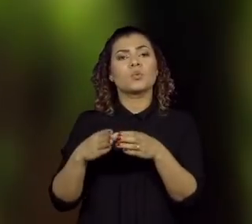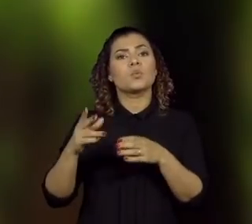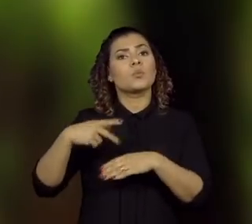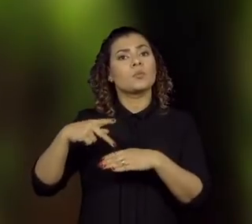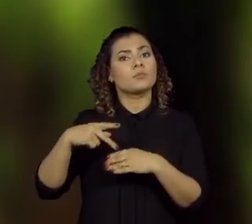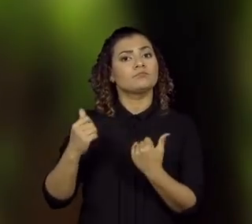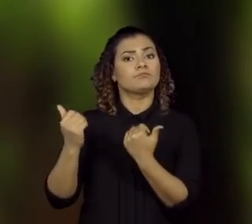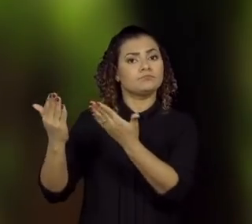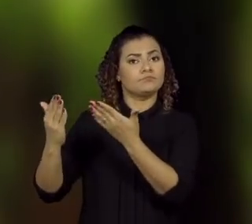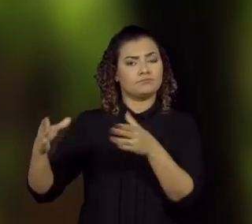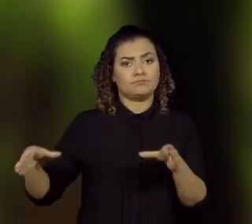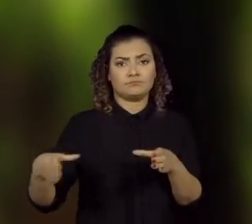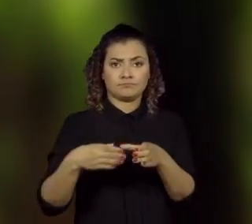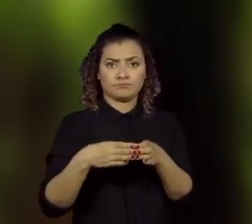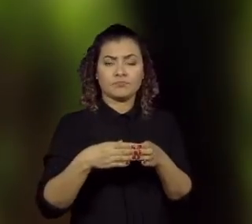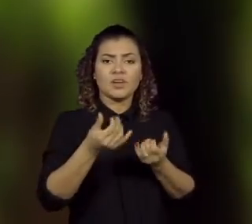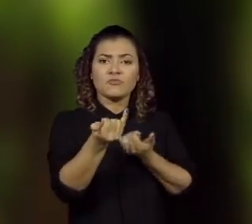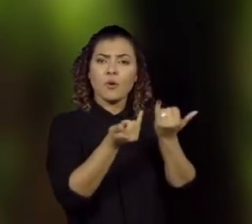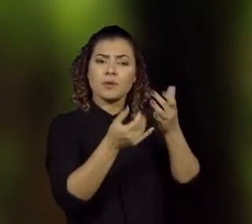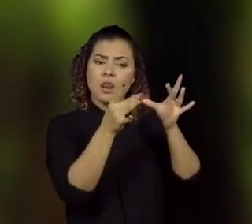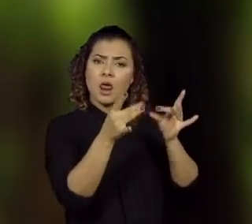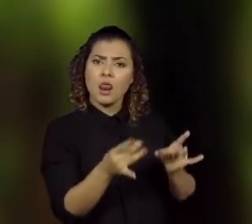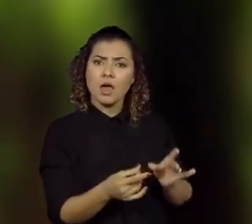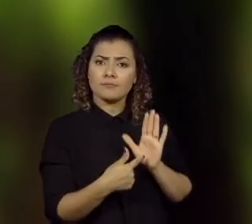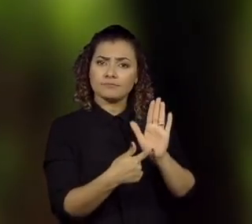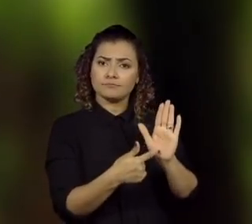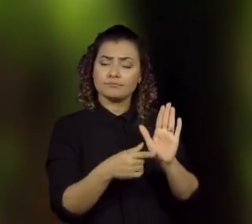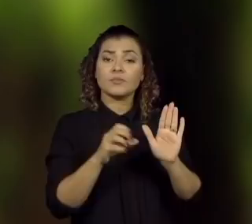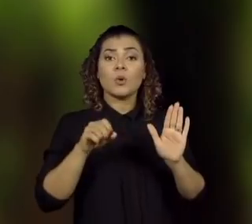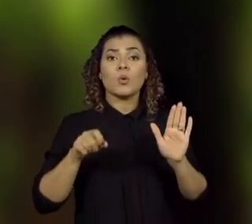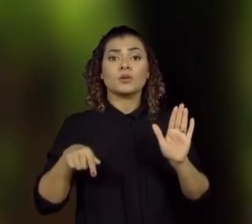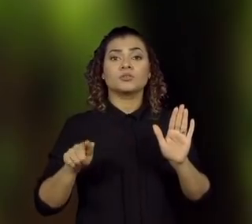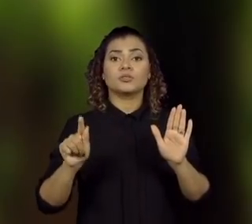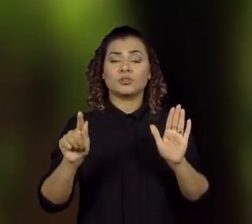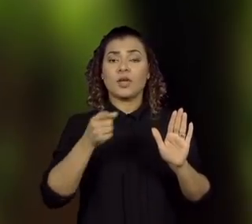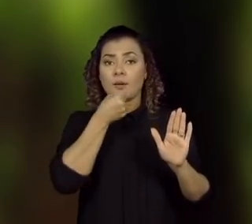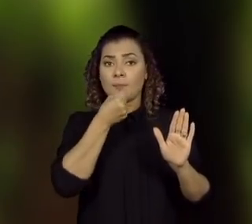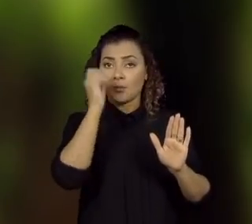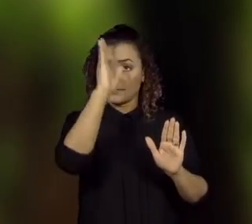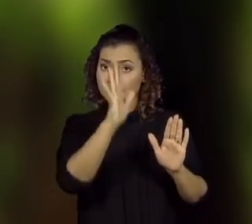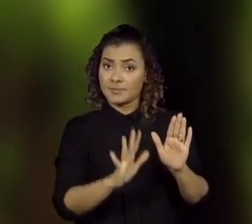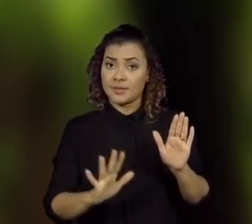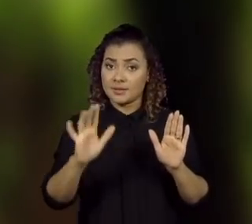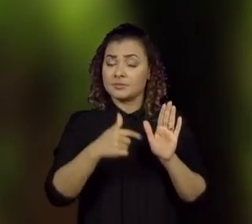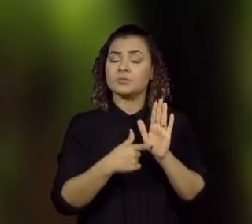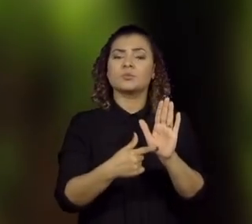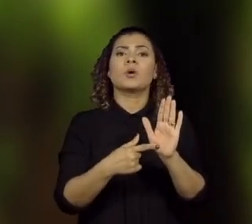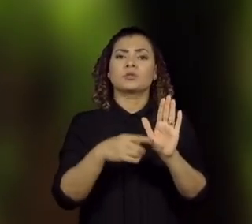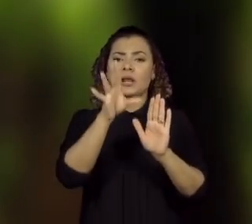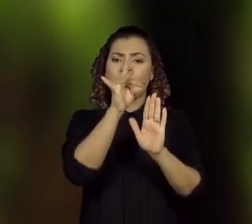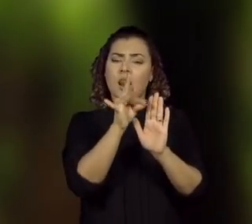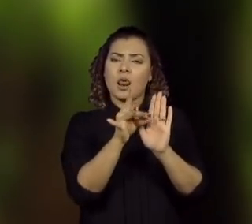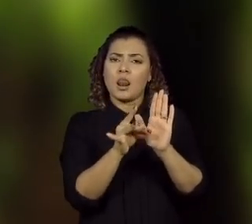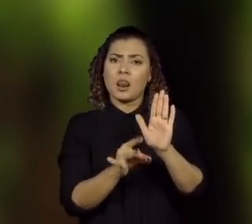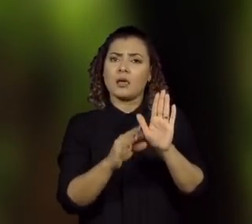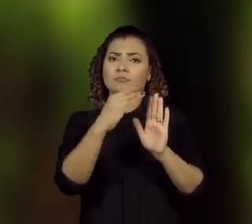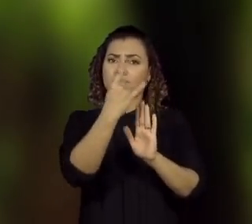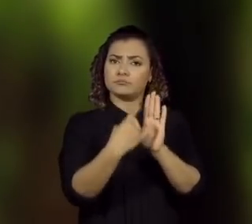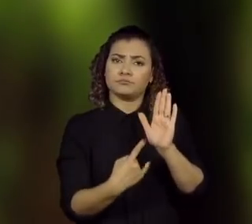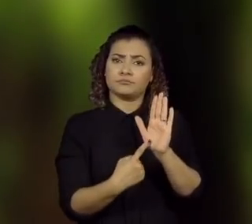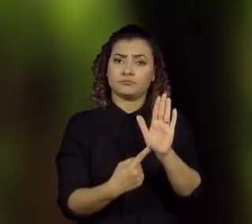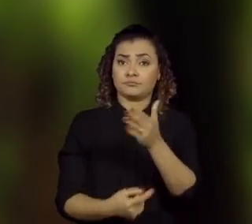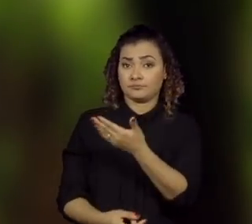Internacional. Informações levantadas pela ONG Repórter Brasil como as que estão no relatório Filé